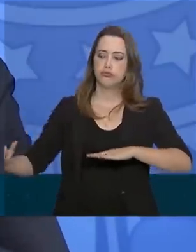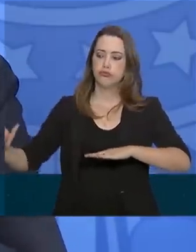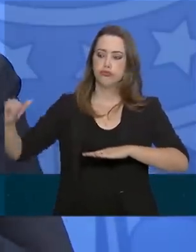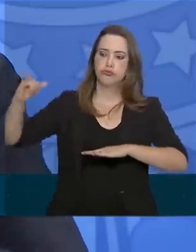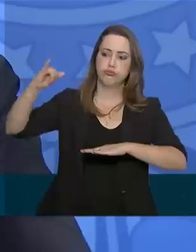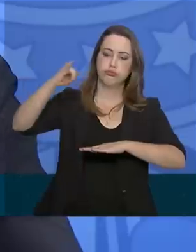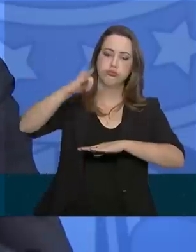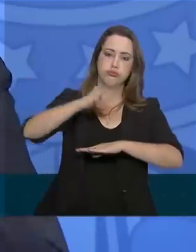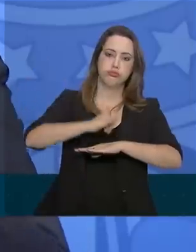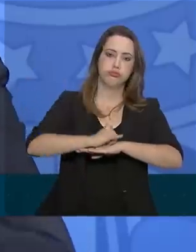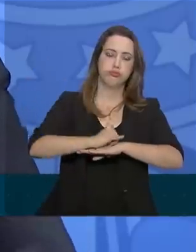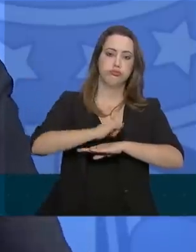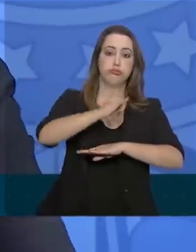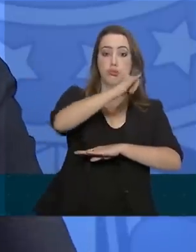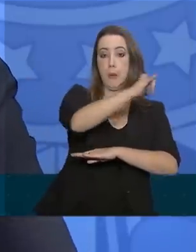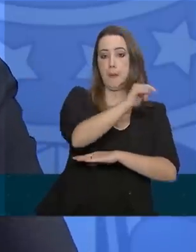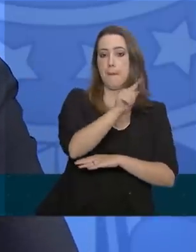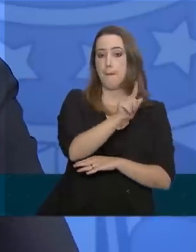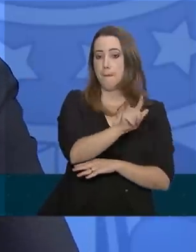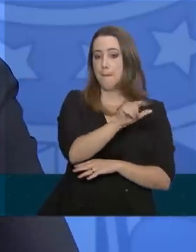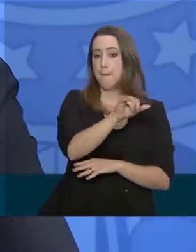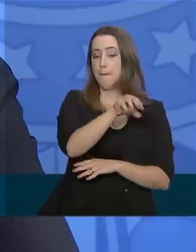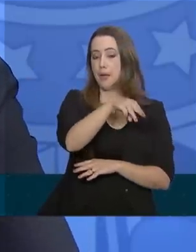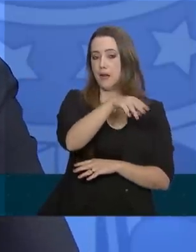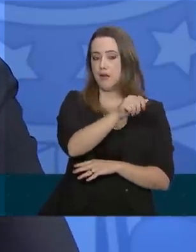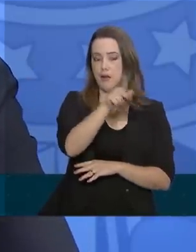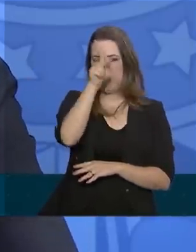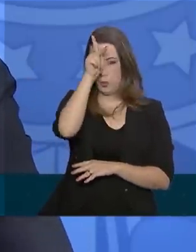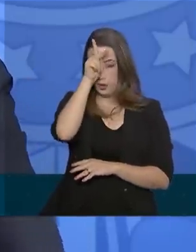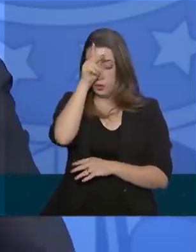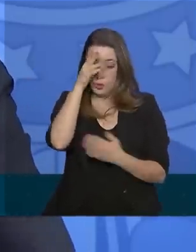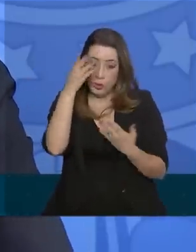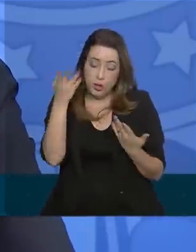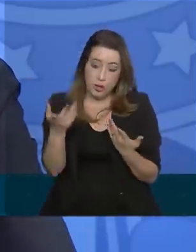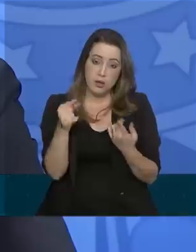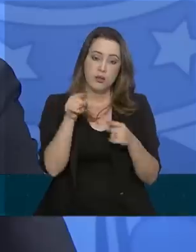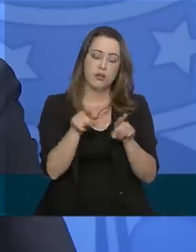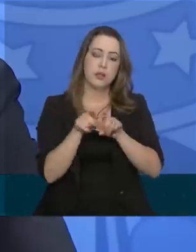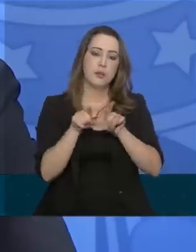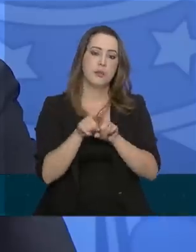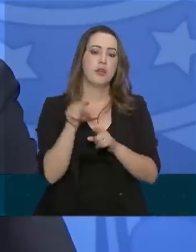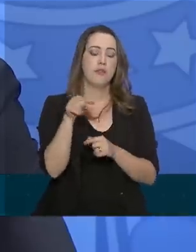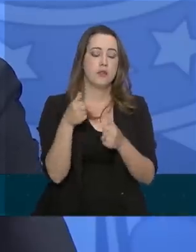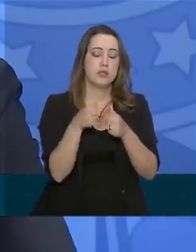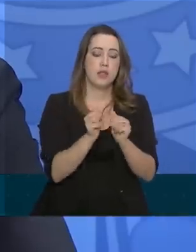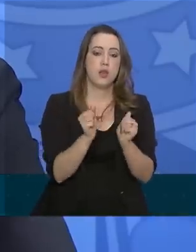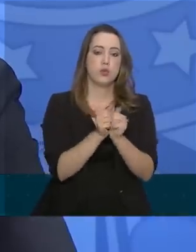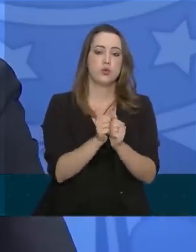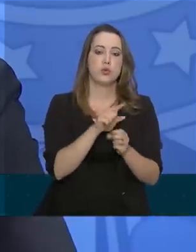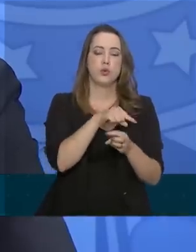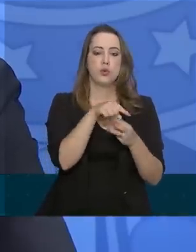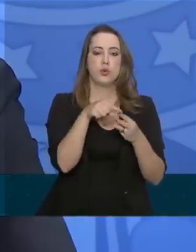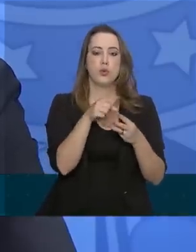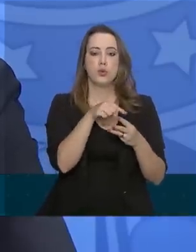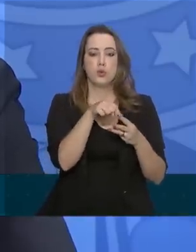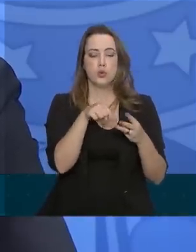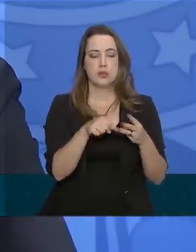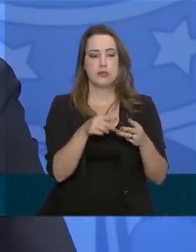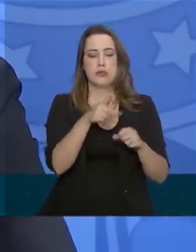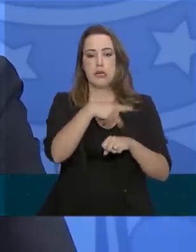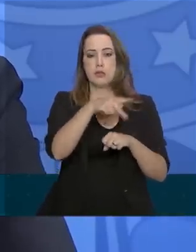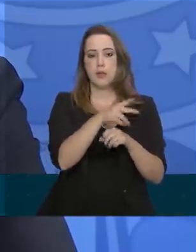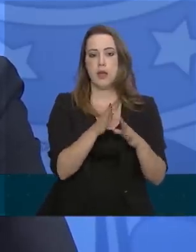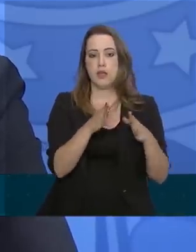22 de agosto não me engano eu vou está é na região da tríplice fronteira onde novos vôos